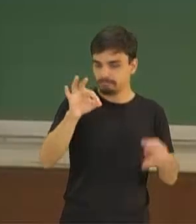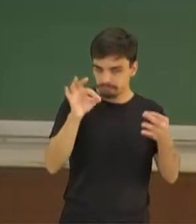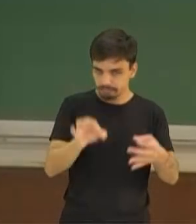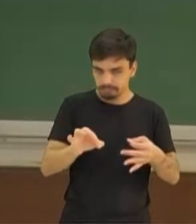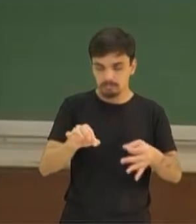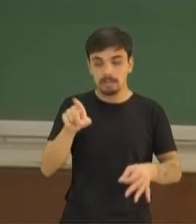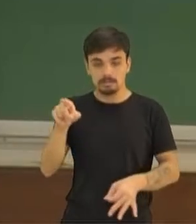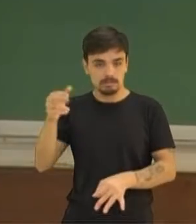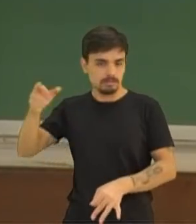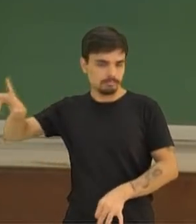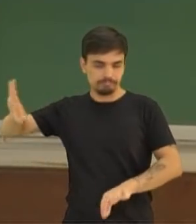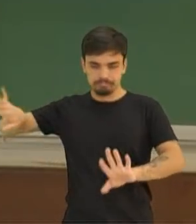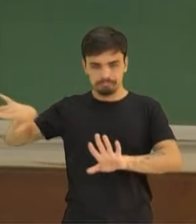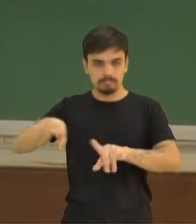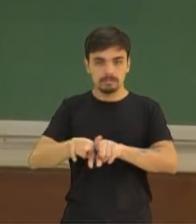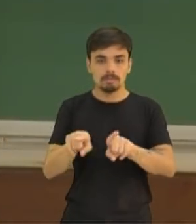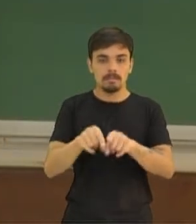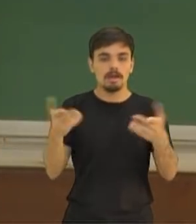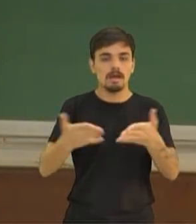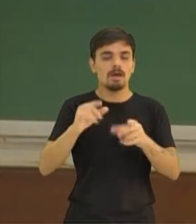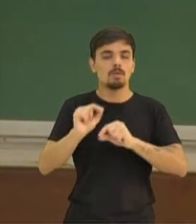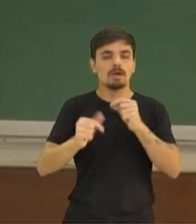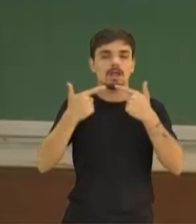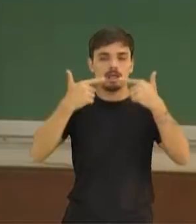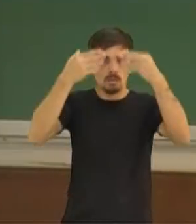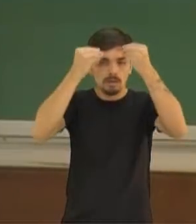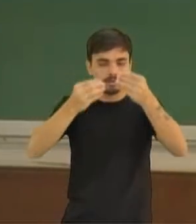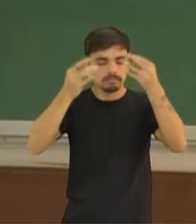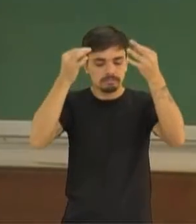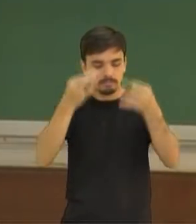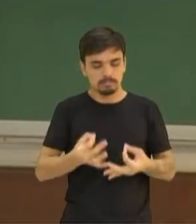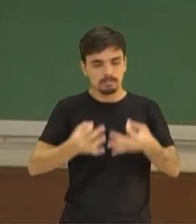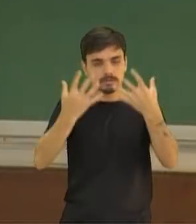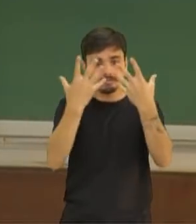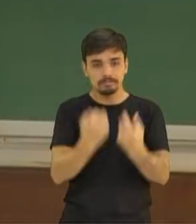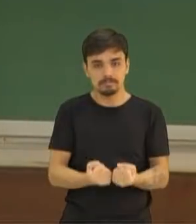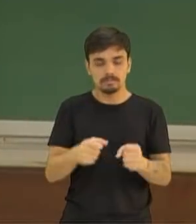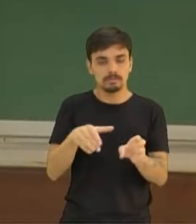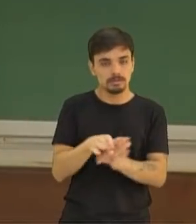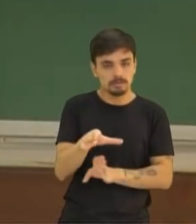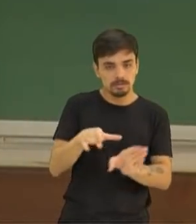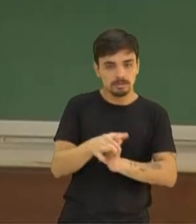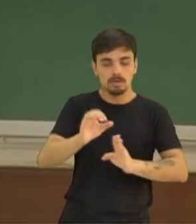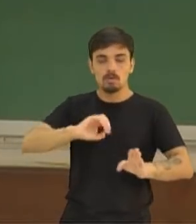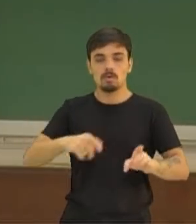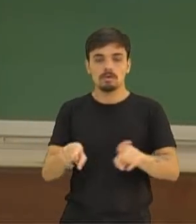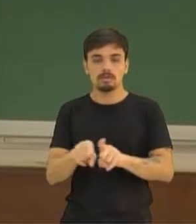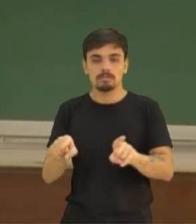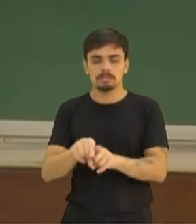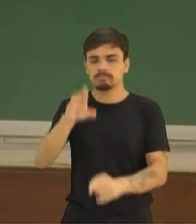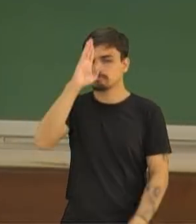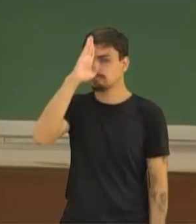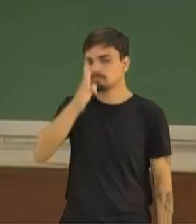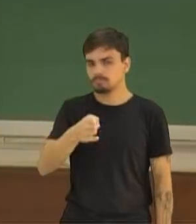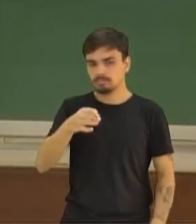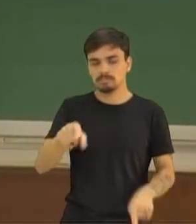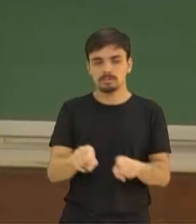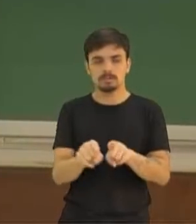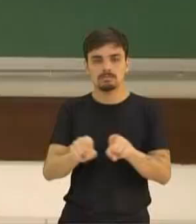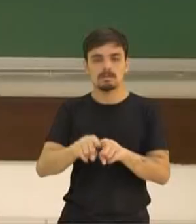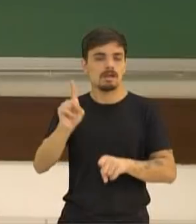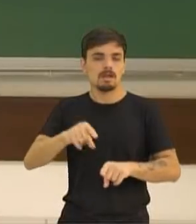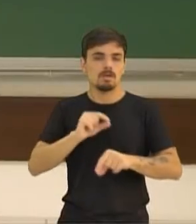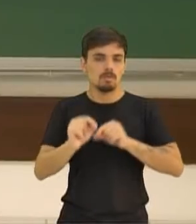Função conativa é a linguagem que procura convencer, aconselhar ou dar ordens. Nos remete a